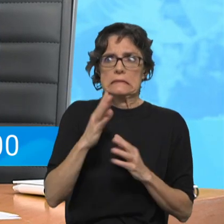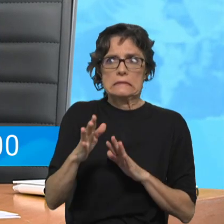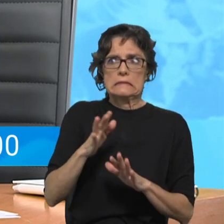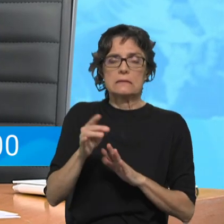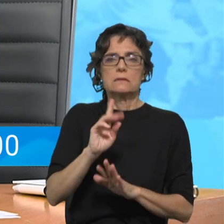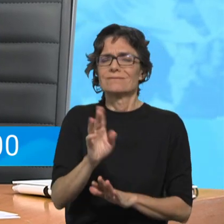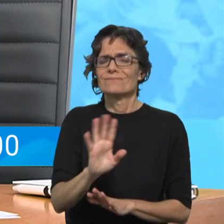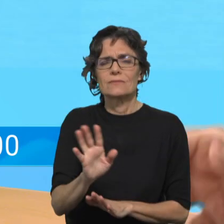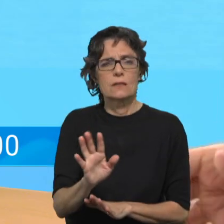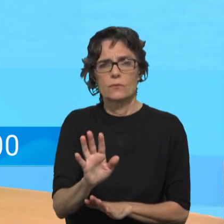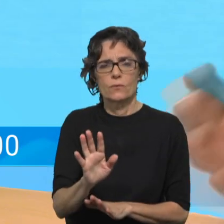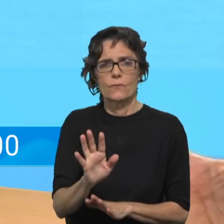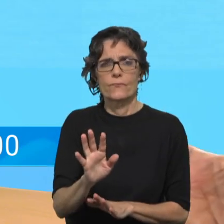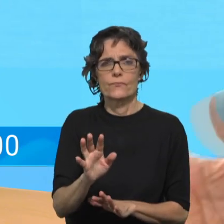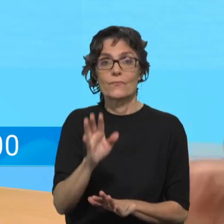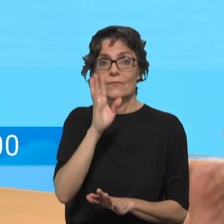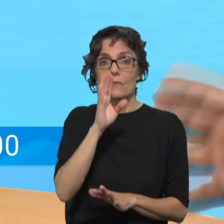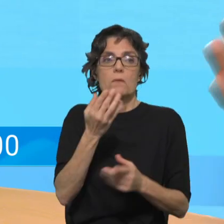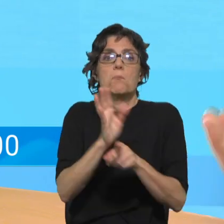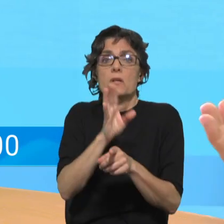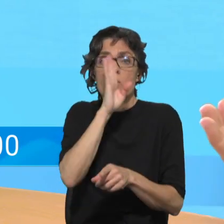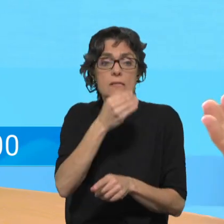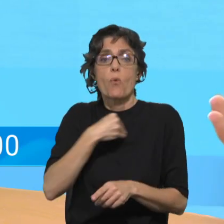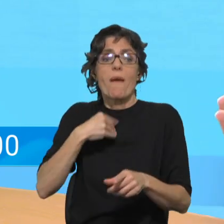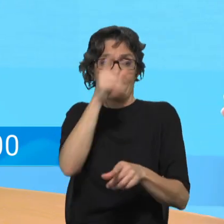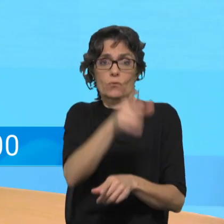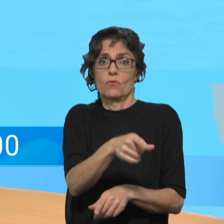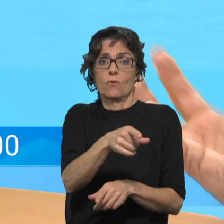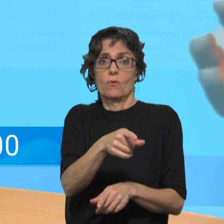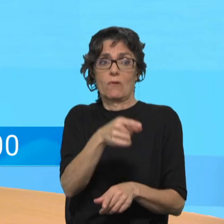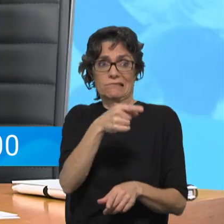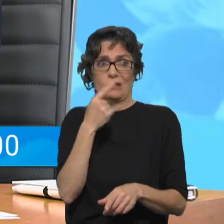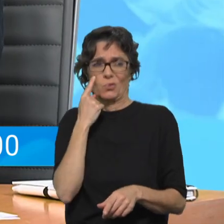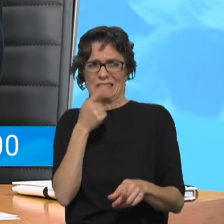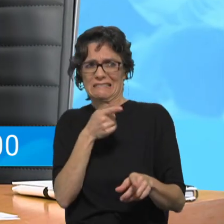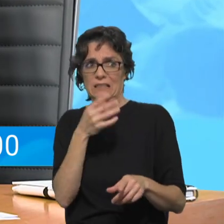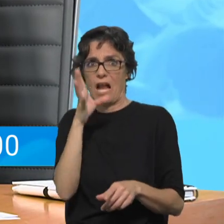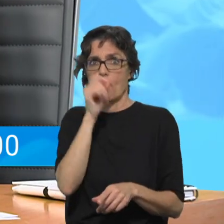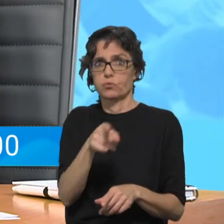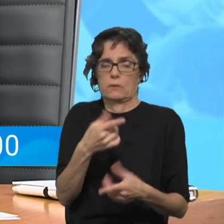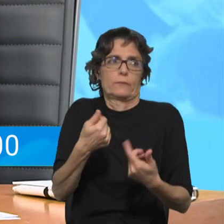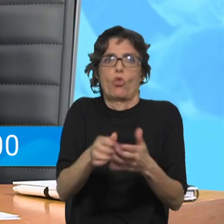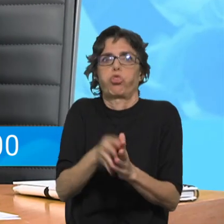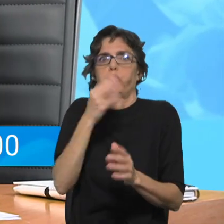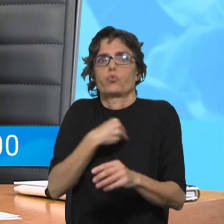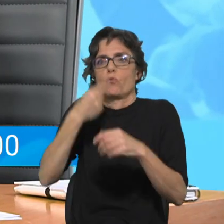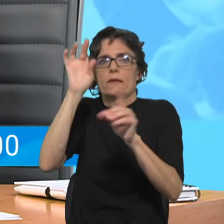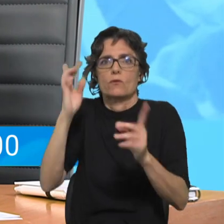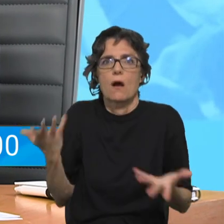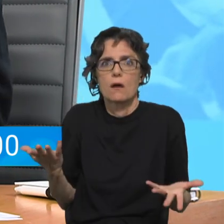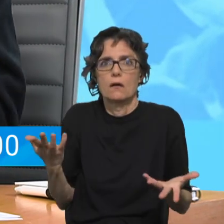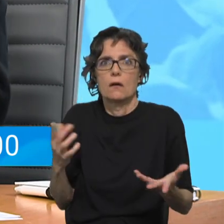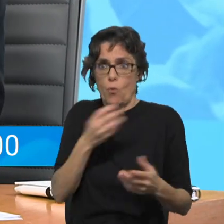por haver, ou por existir um médico que abusa de uma criança, não são os médicos todos. Portanto, os outros médicos estão